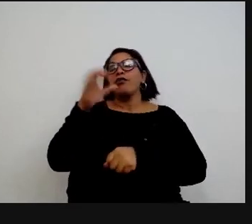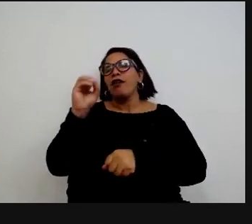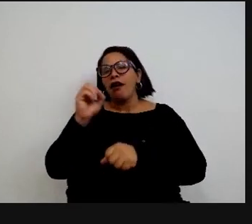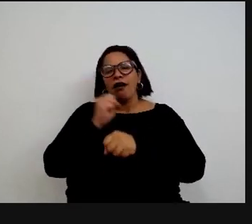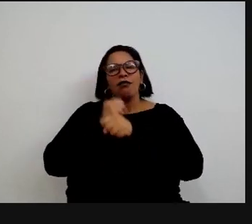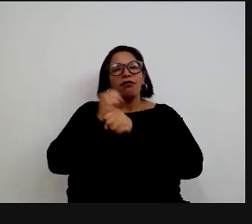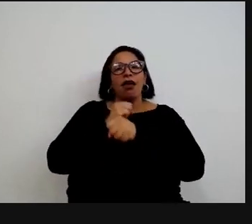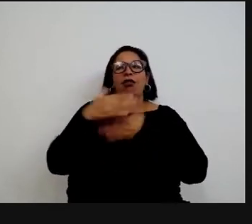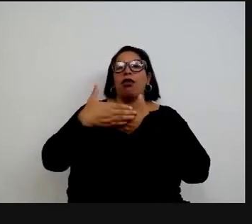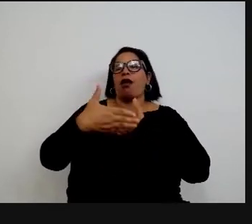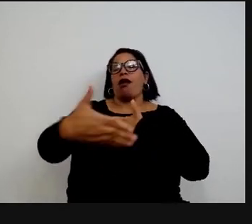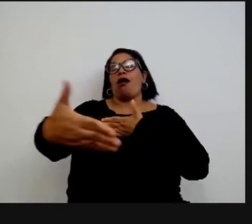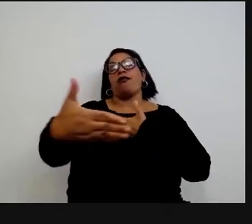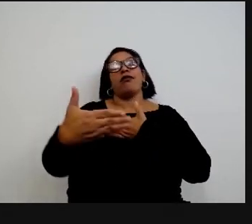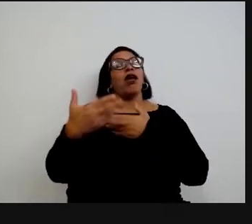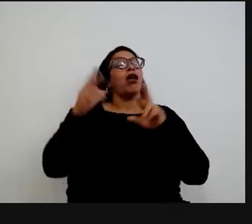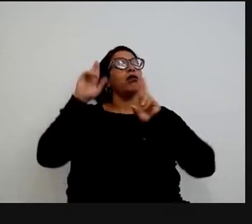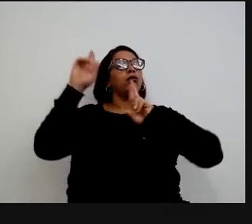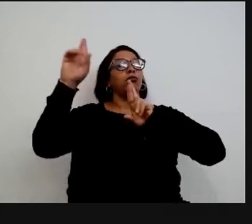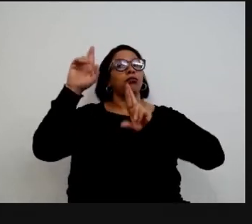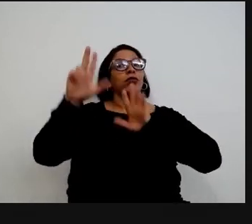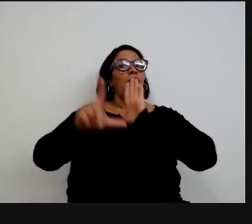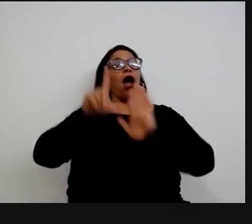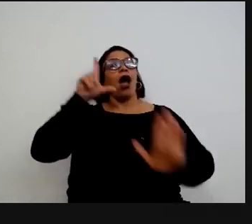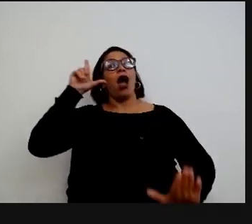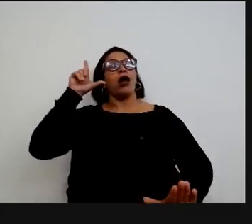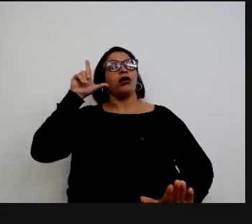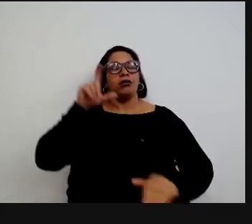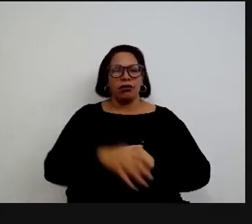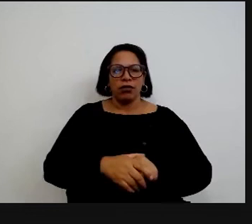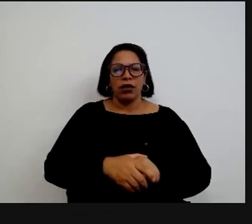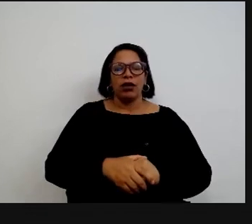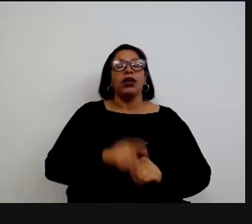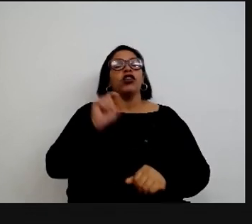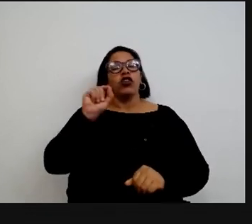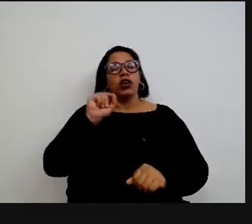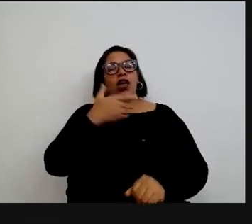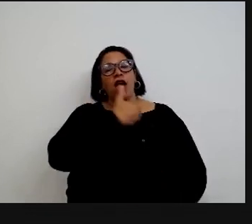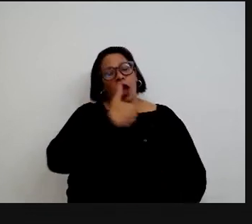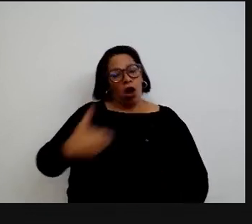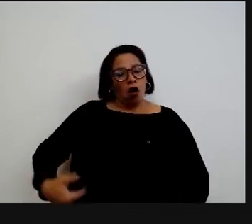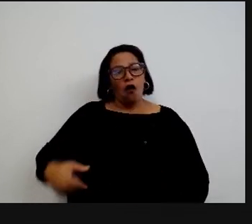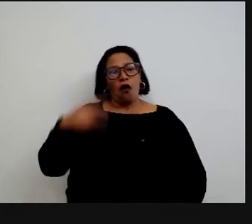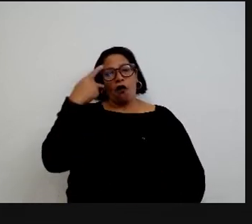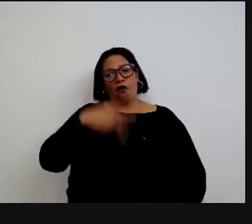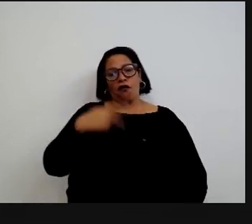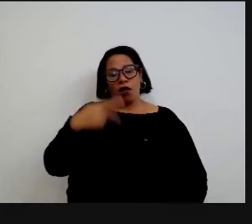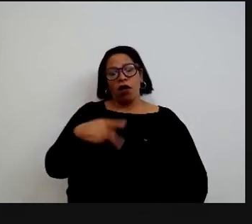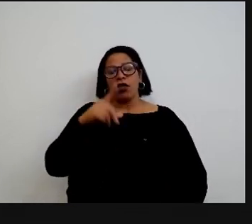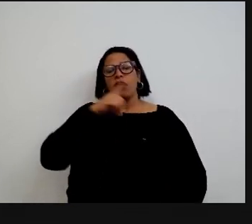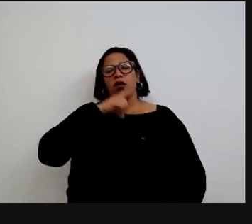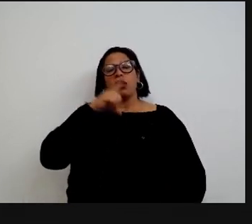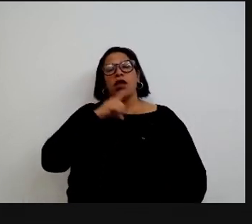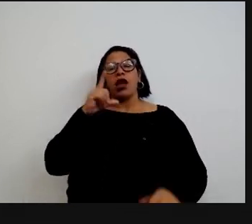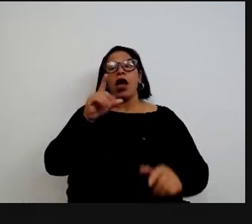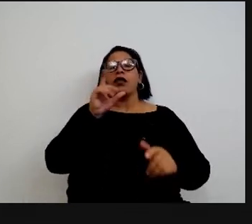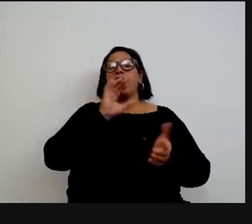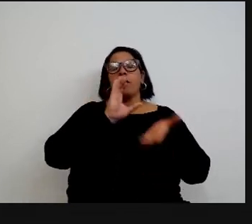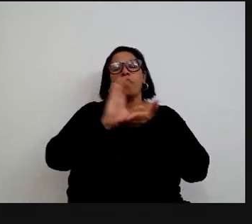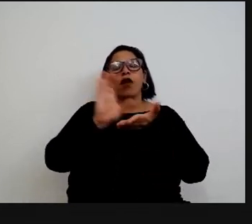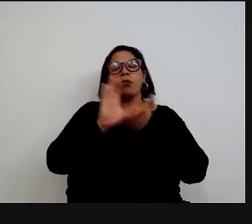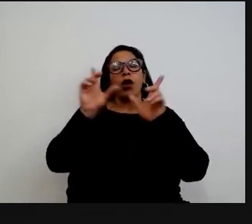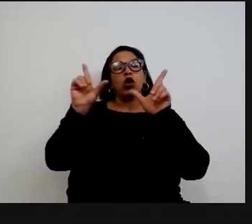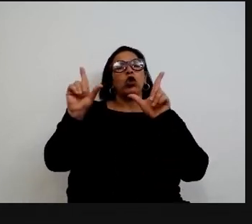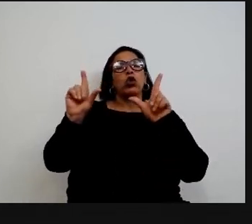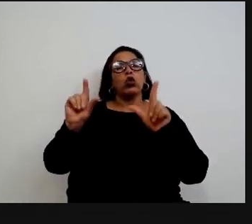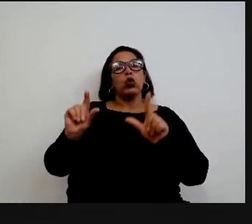anos, nós, enquanto, eu espero que seja antes, né, de nós, enquanto setor público, tenhamos a capacidade, talvez esses custos diminuam também,